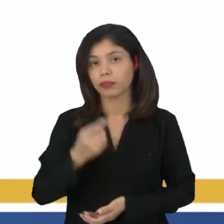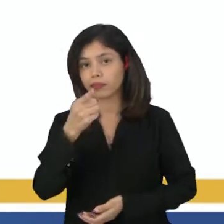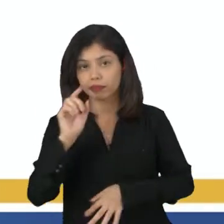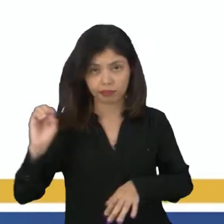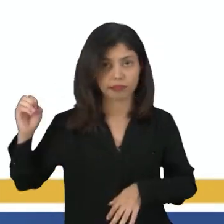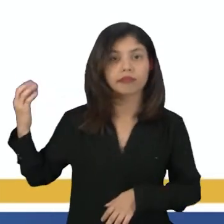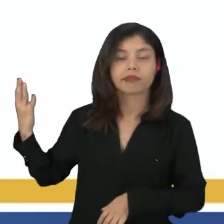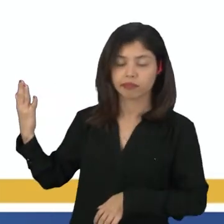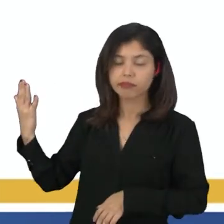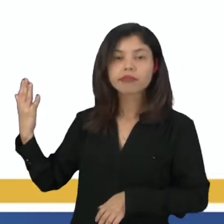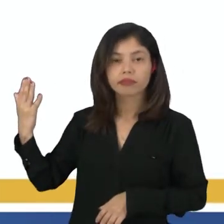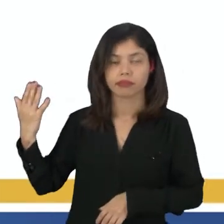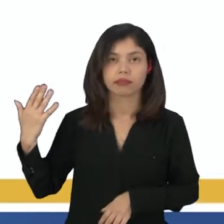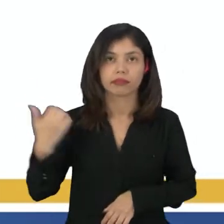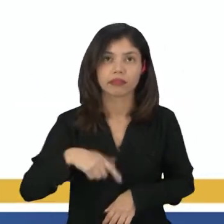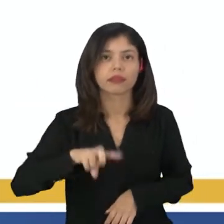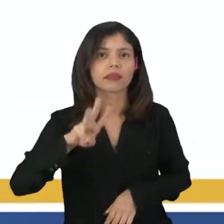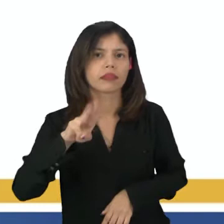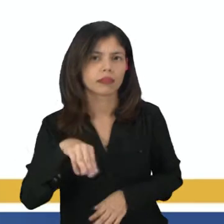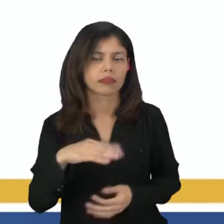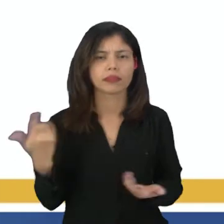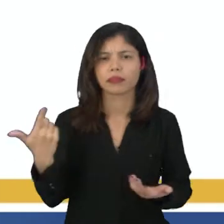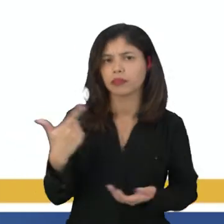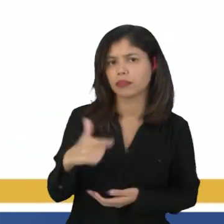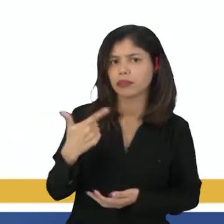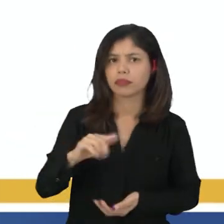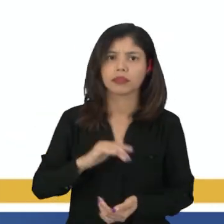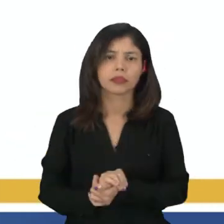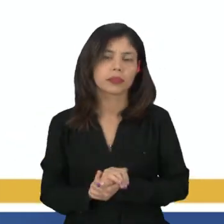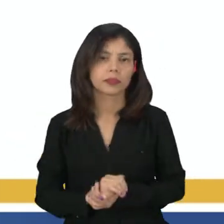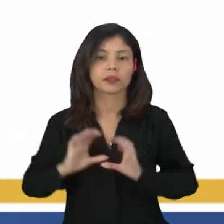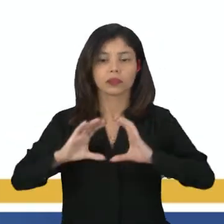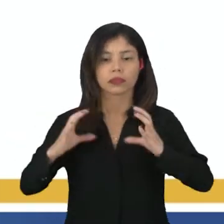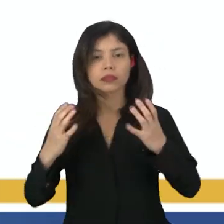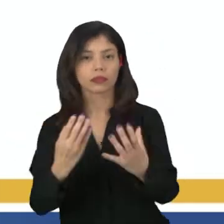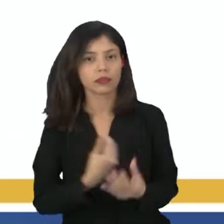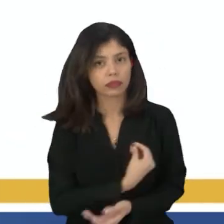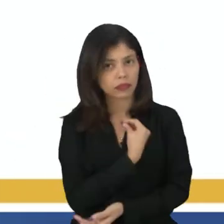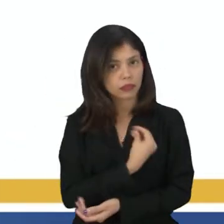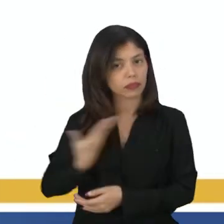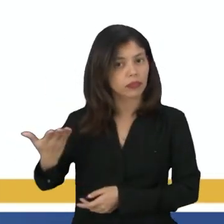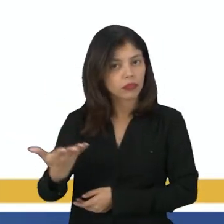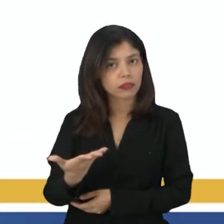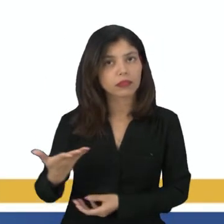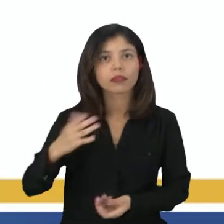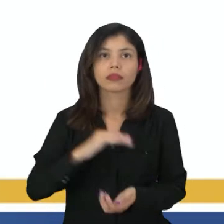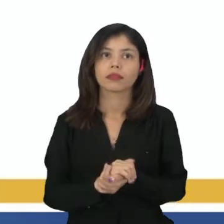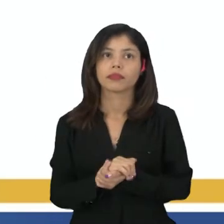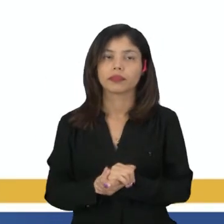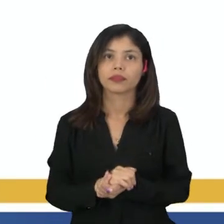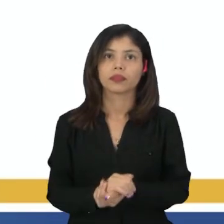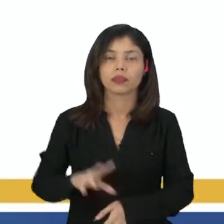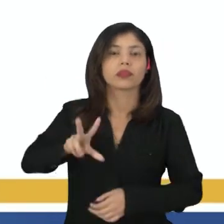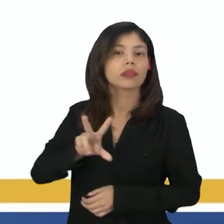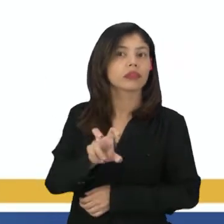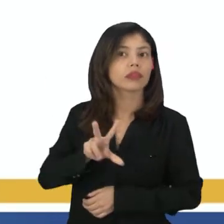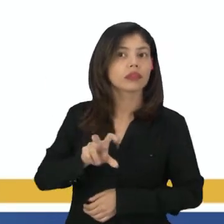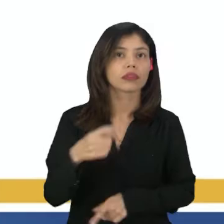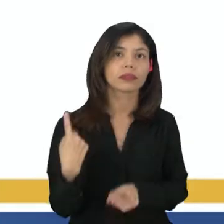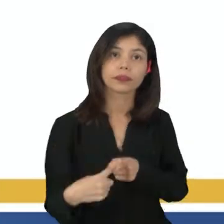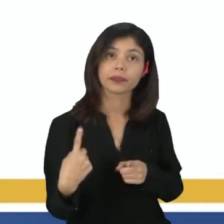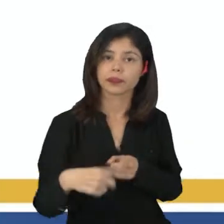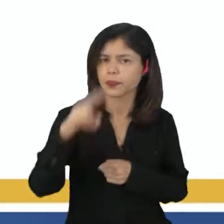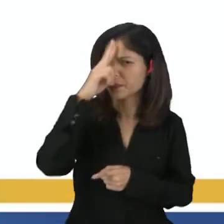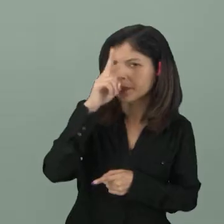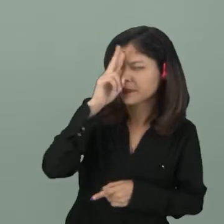Nesse caso, quem não se classifica como ser vivo, com base na teoria celular, seria aí os vírus, Porque